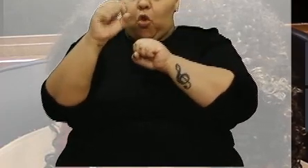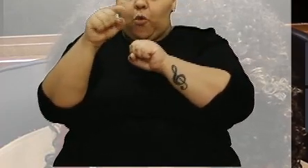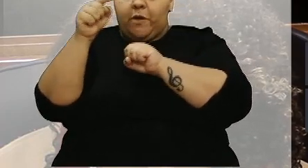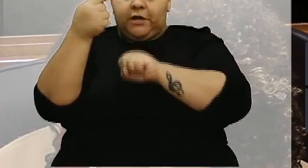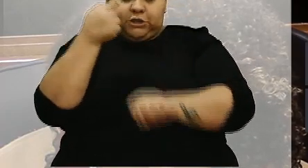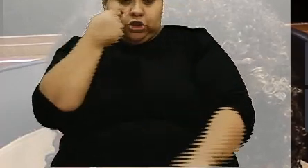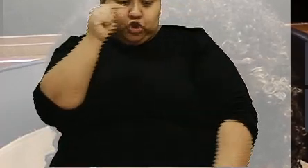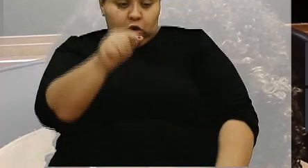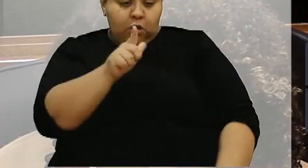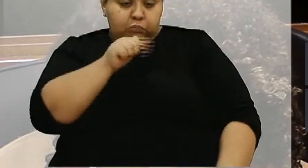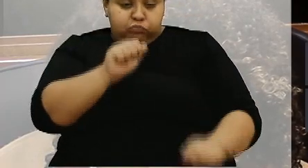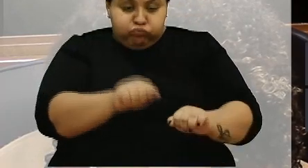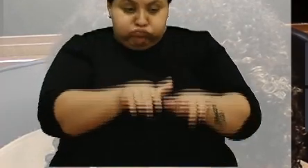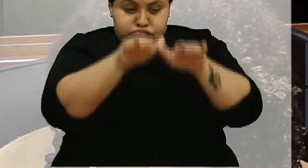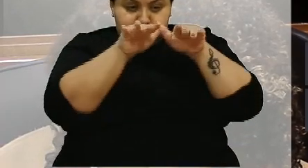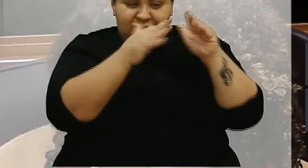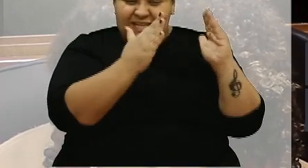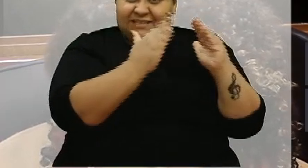as casas,